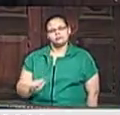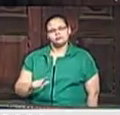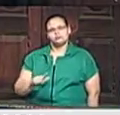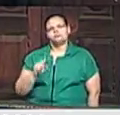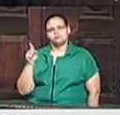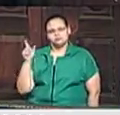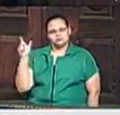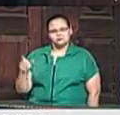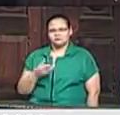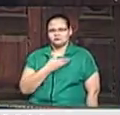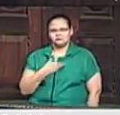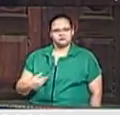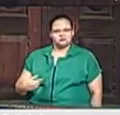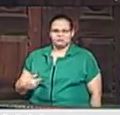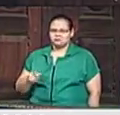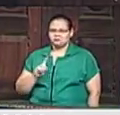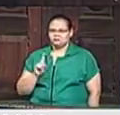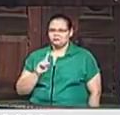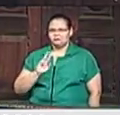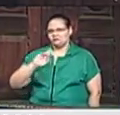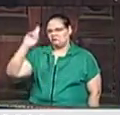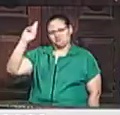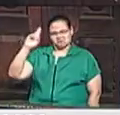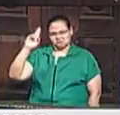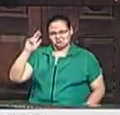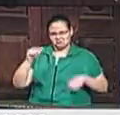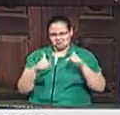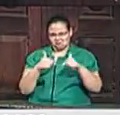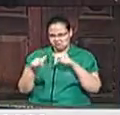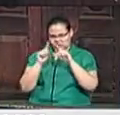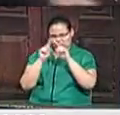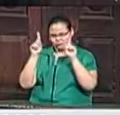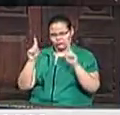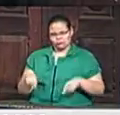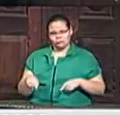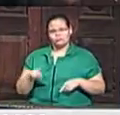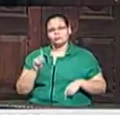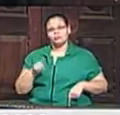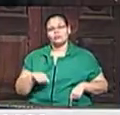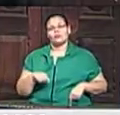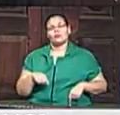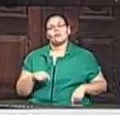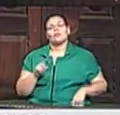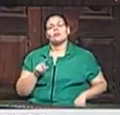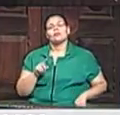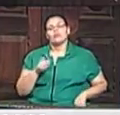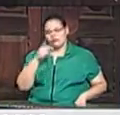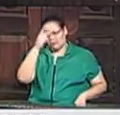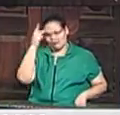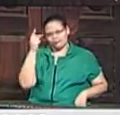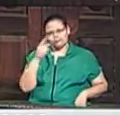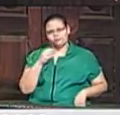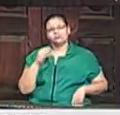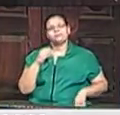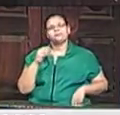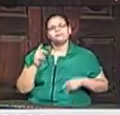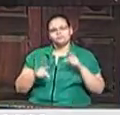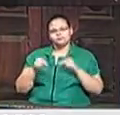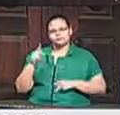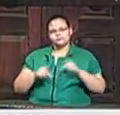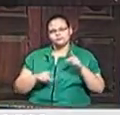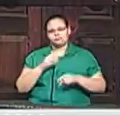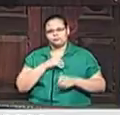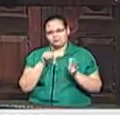Governador não é patrão de servidor. O patrão do servidor é o povo que paga imposto. Aliás, o